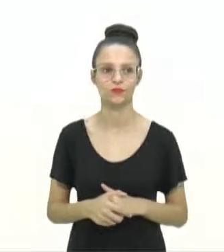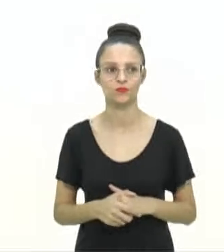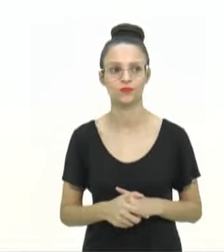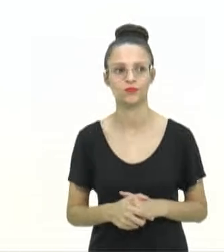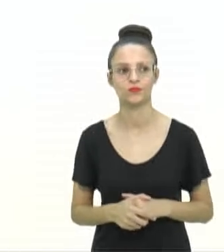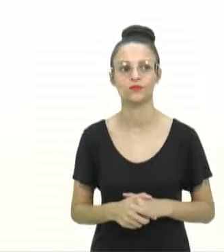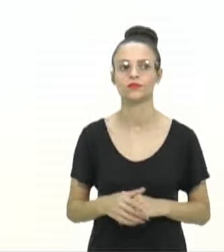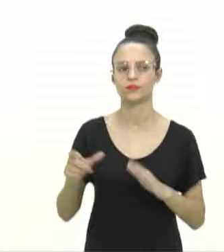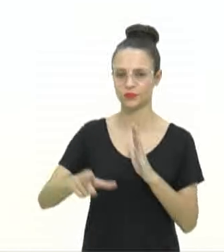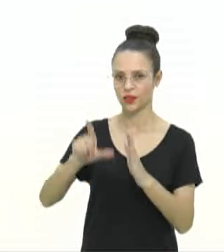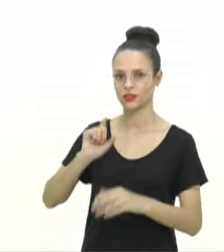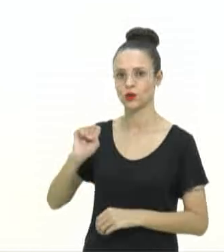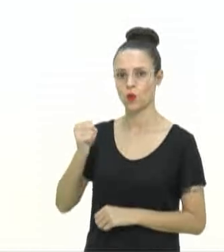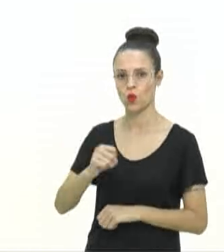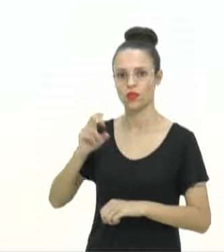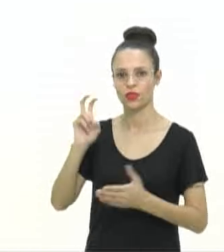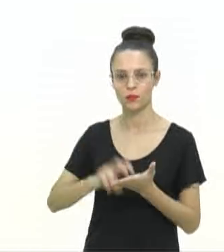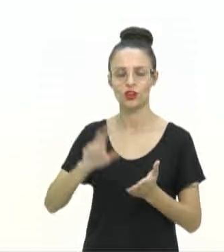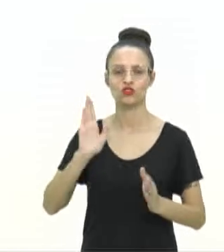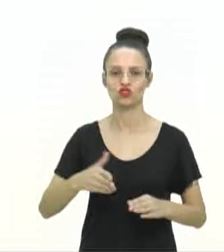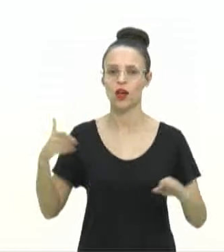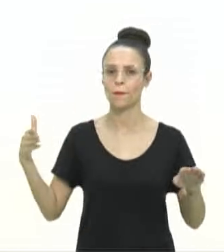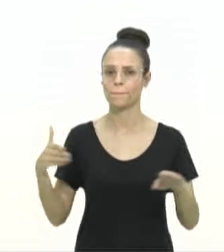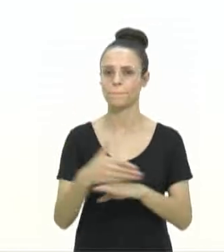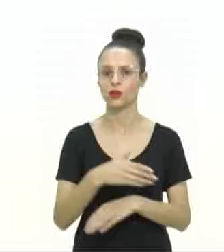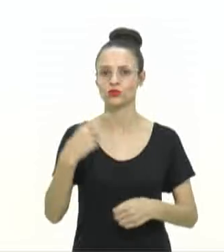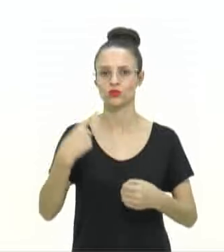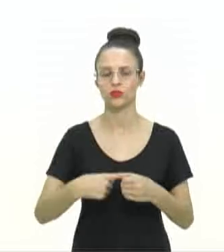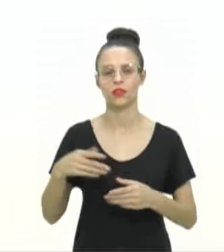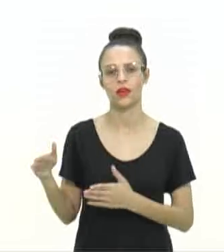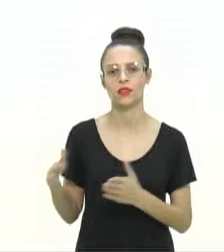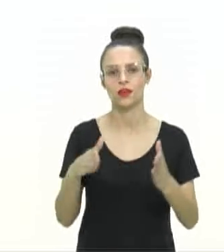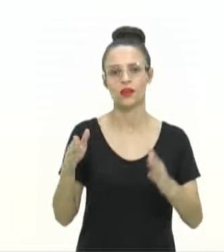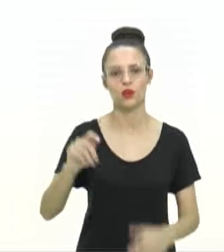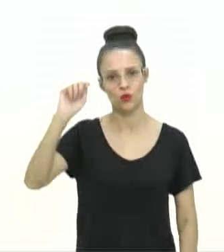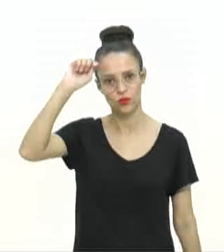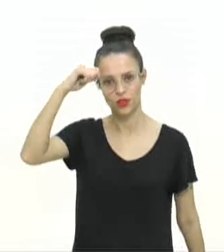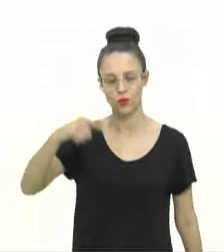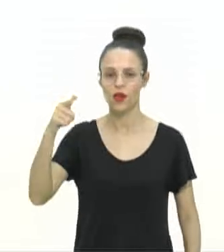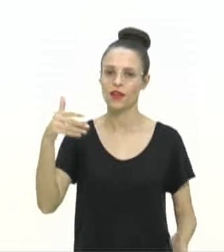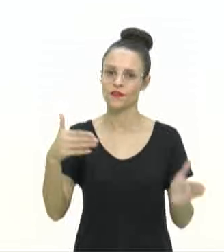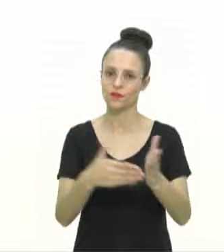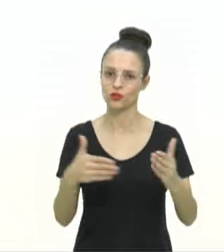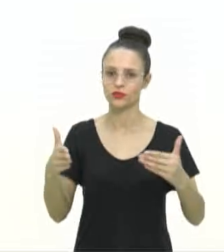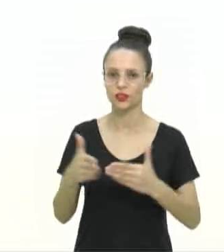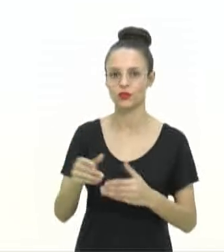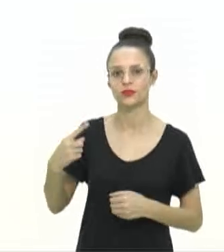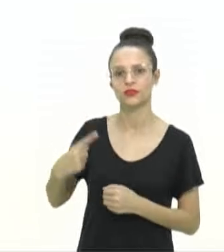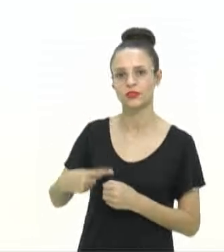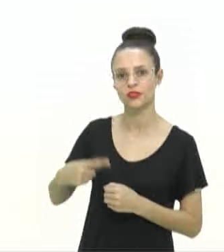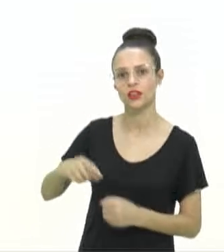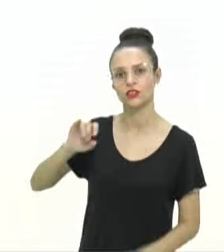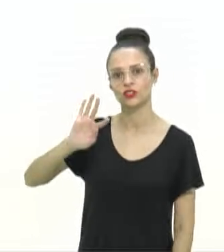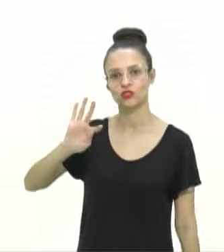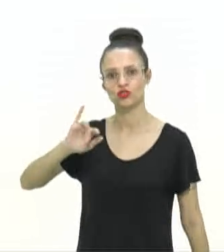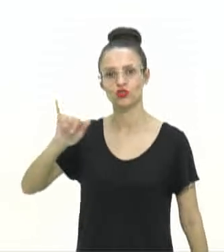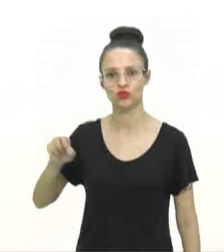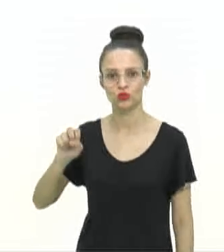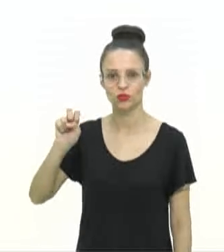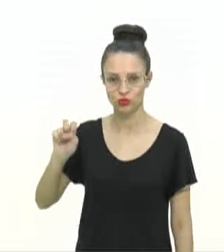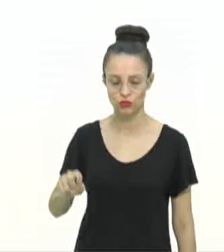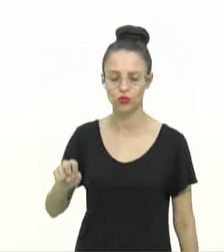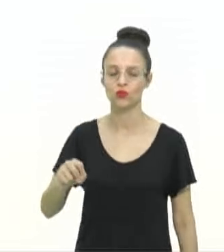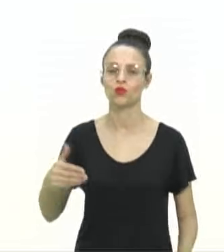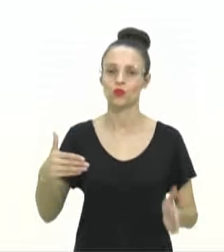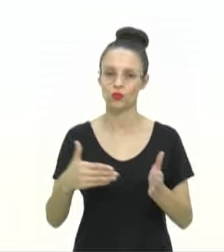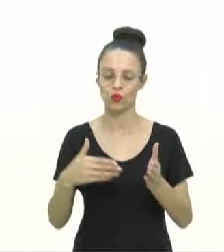Antes das 8, já tínhamos cruzado o Rio Negro, vírgula, que faz fronteira da nossa cidade, Tijucas do Sul, com a cidade de Campo Alegre.